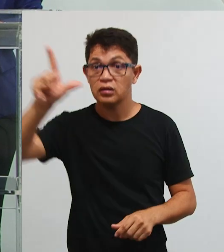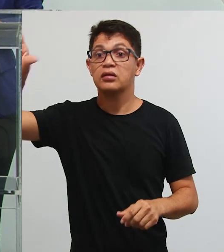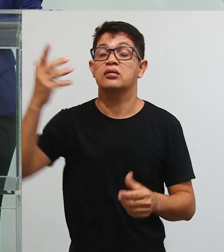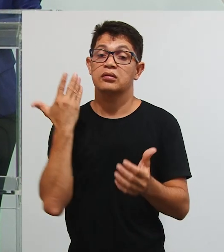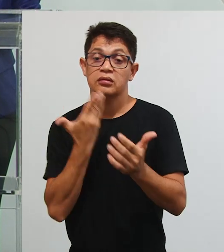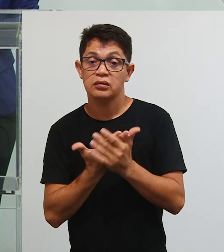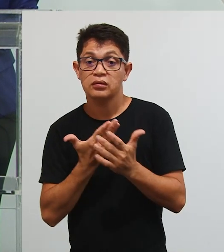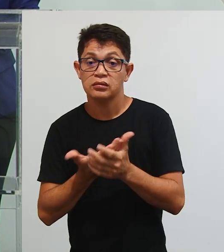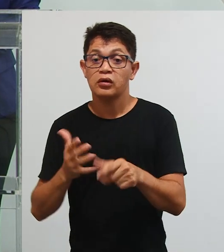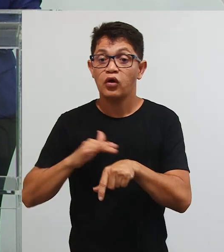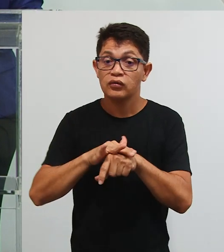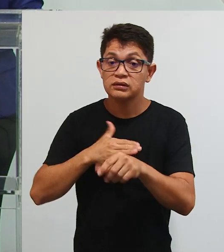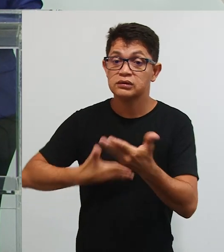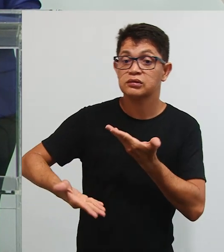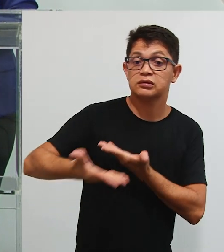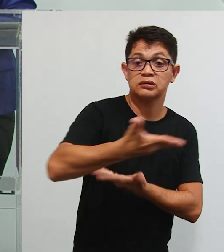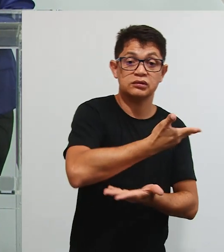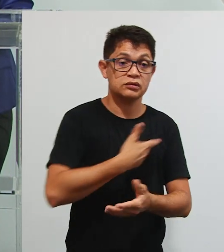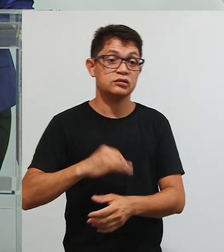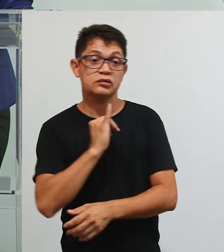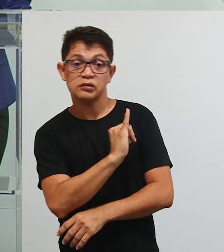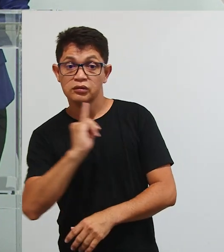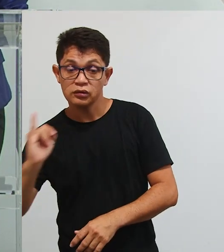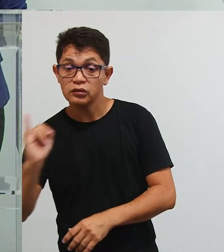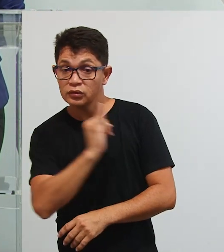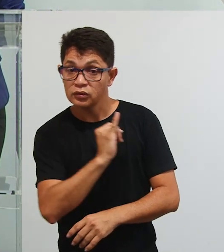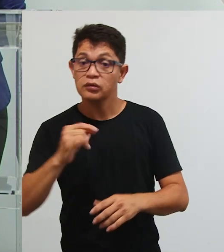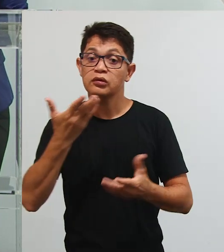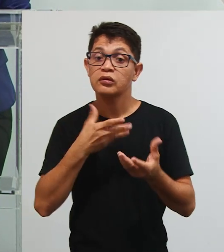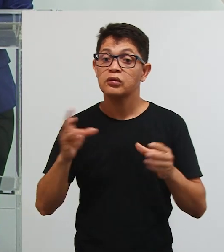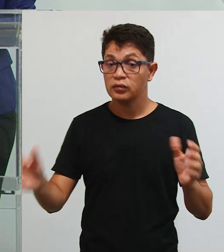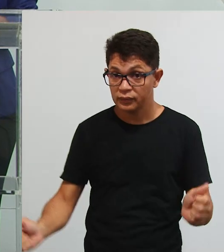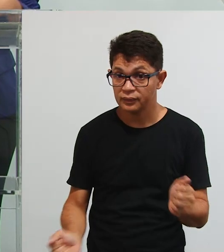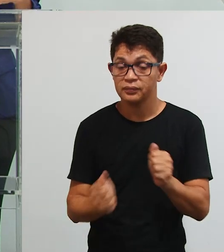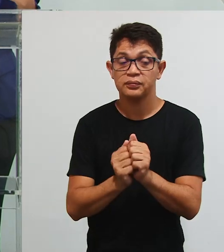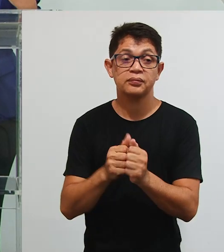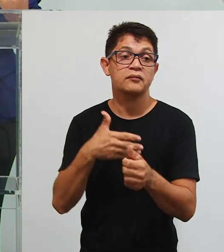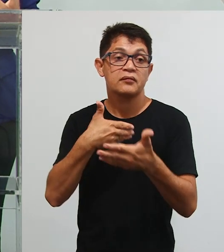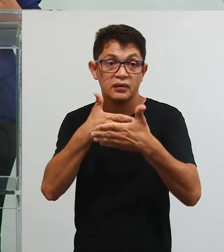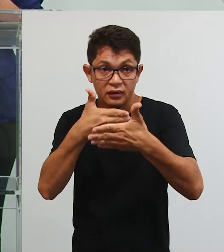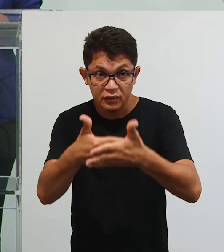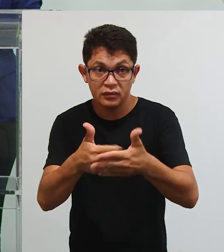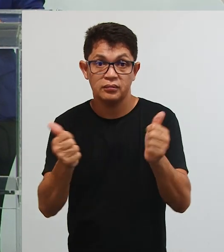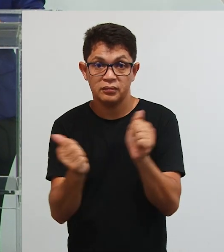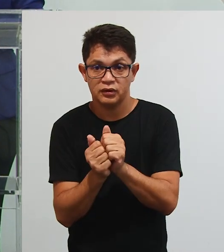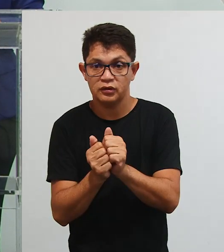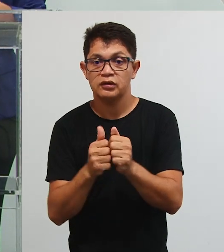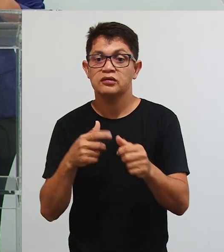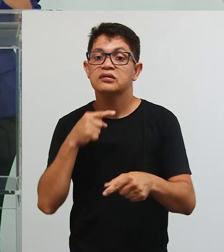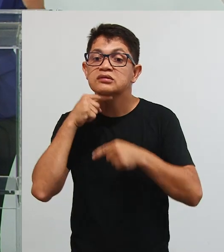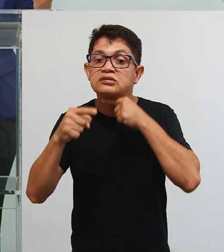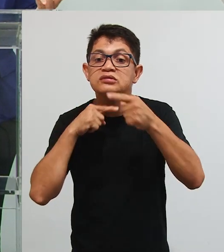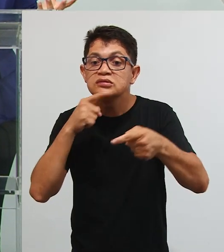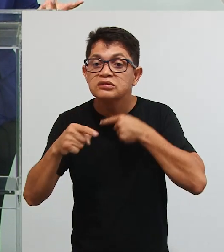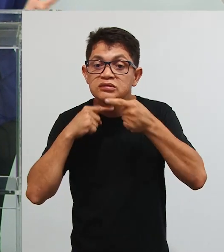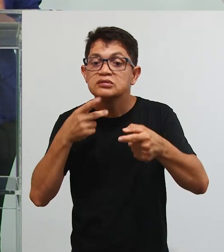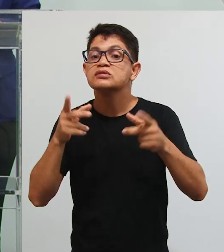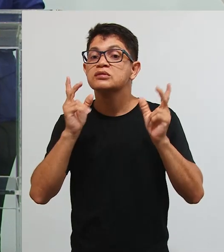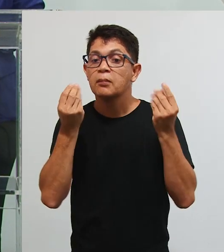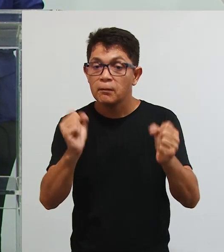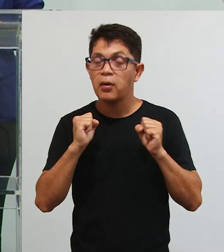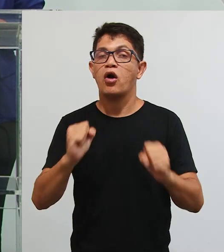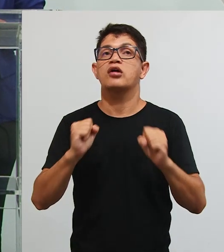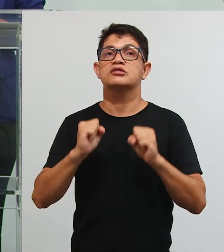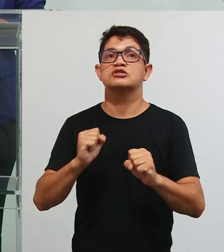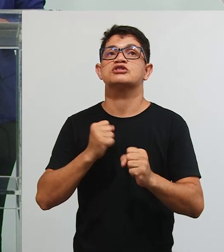nós estaremos conversando juntamente com os tutores, que estarão junto com vocês mais próximos, mas qualquer dúvida